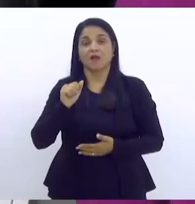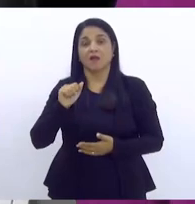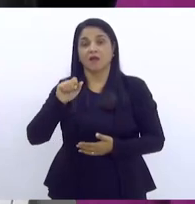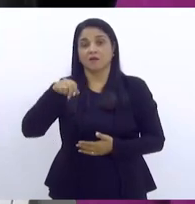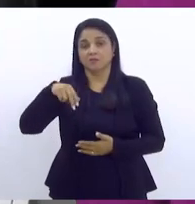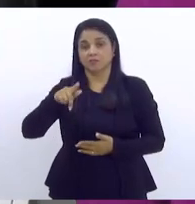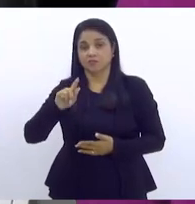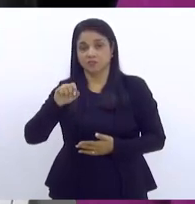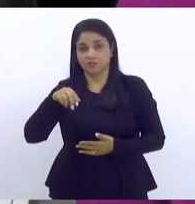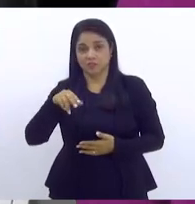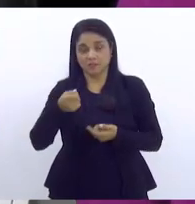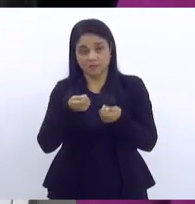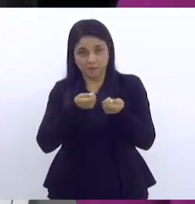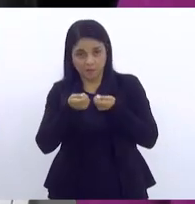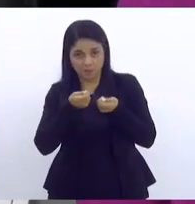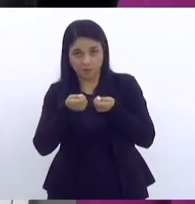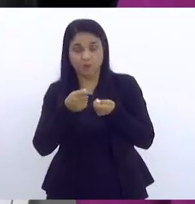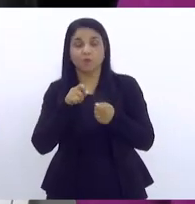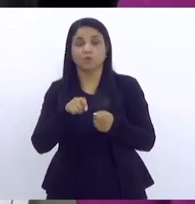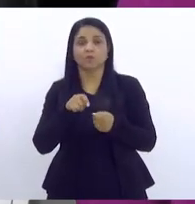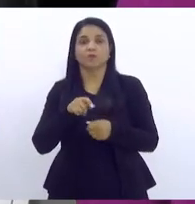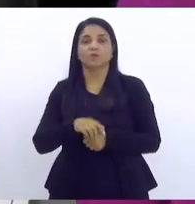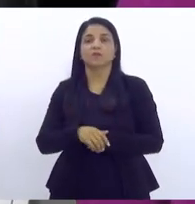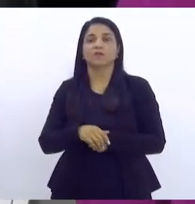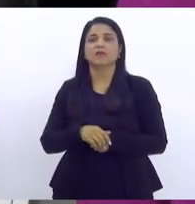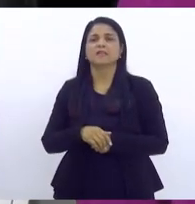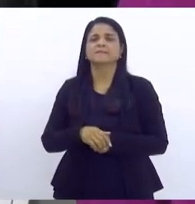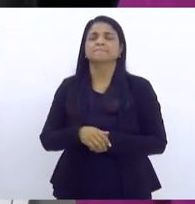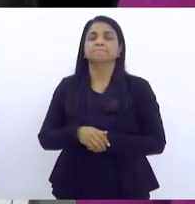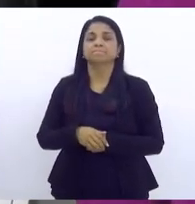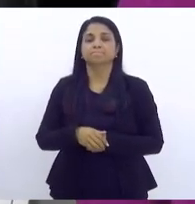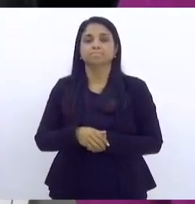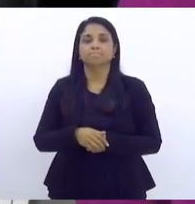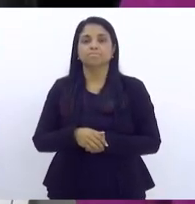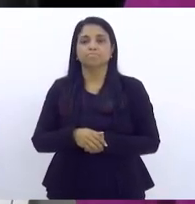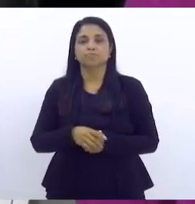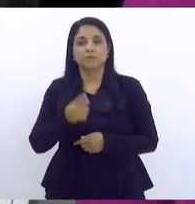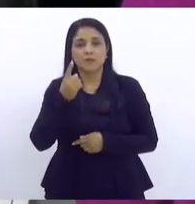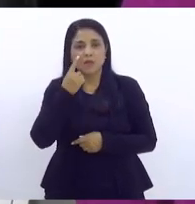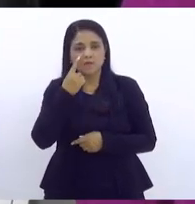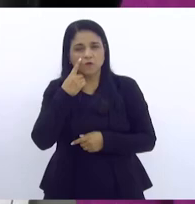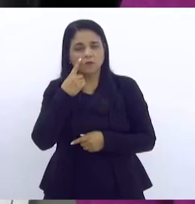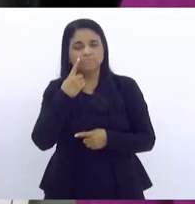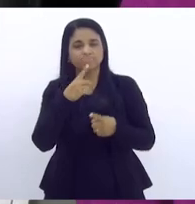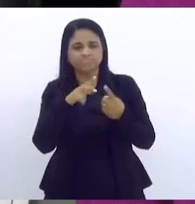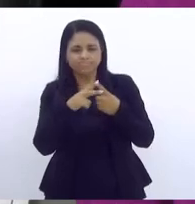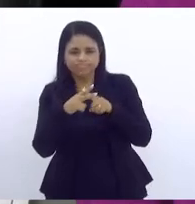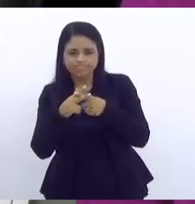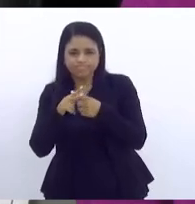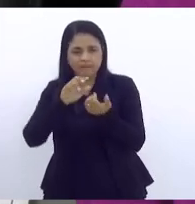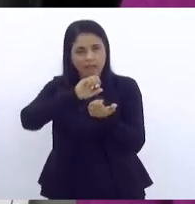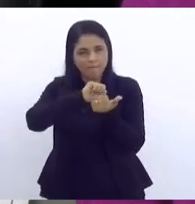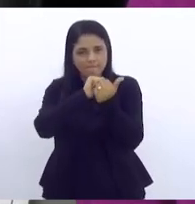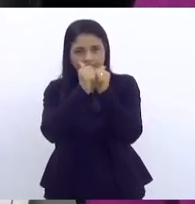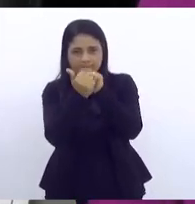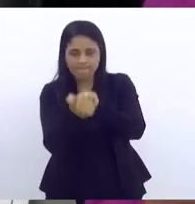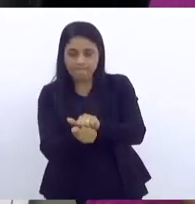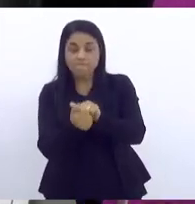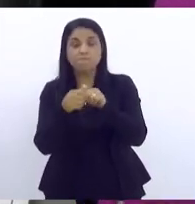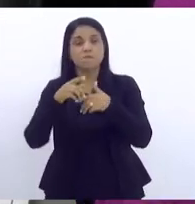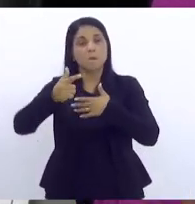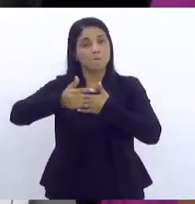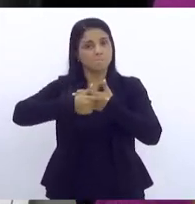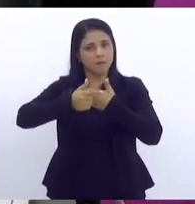ela foi eh prevista na modelagem e e exerce um papel fundamental e